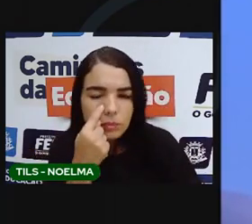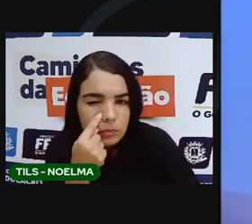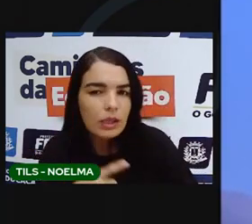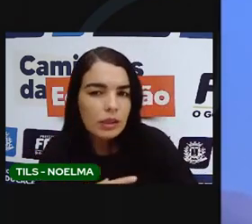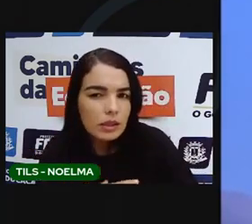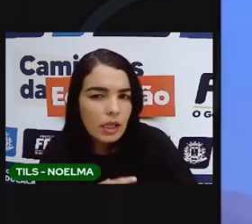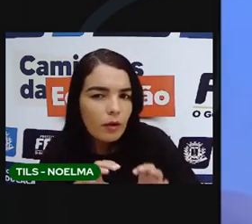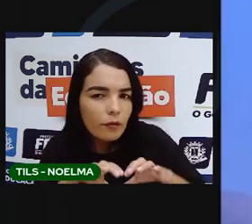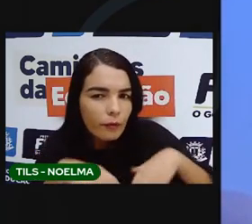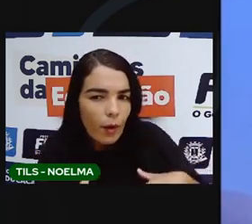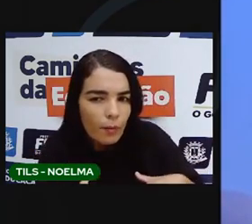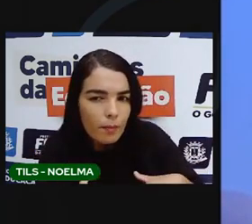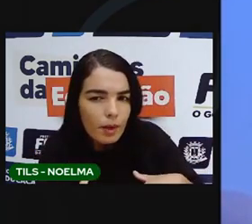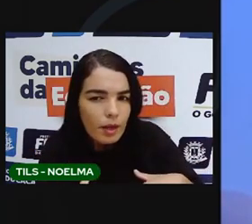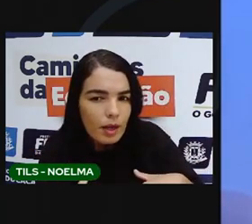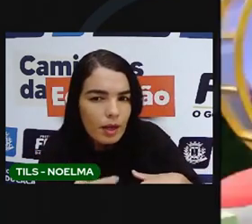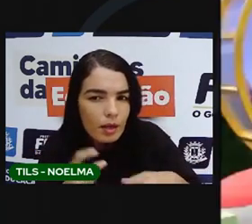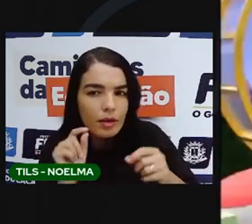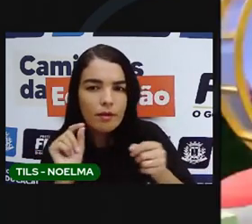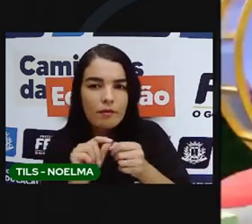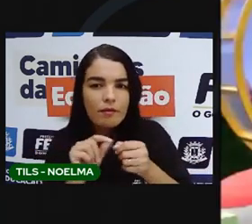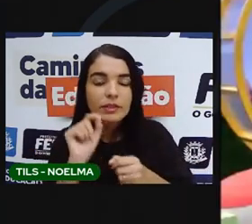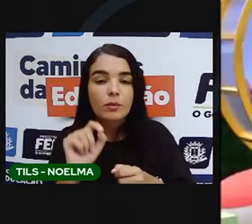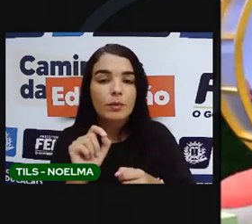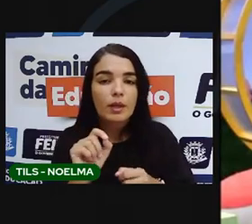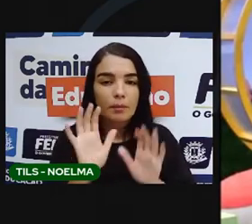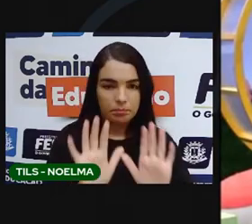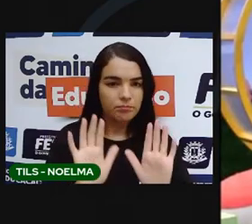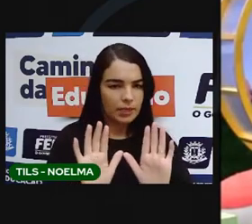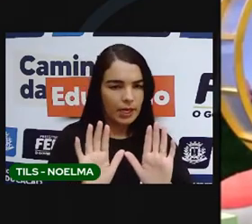vocês verem como era o